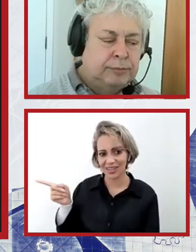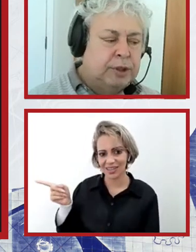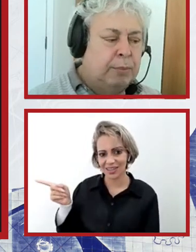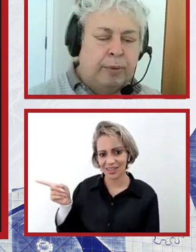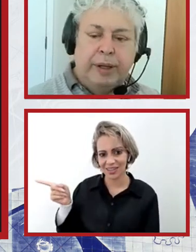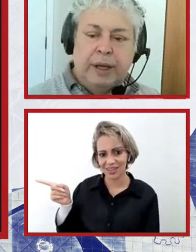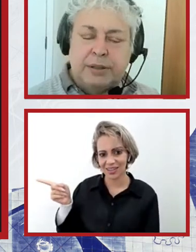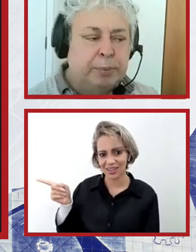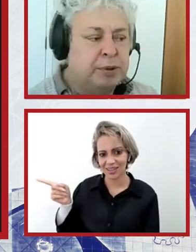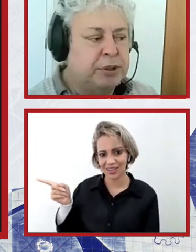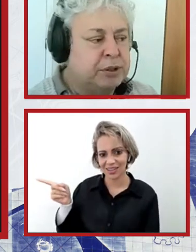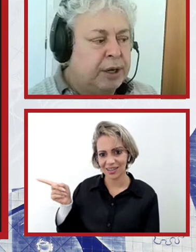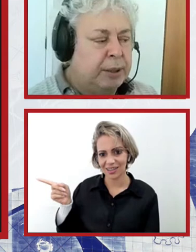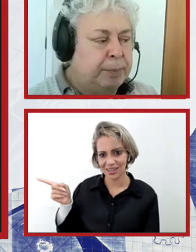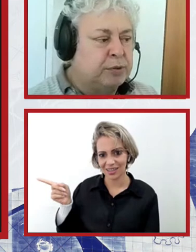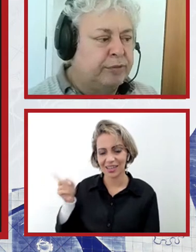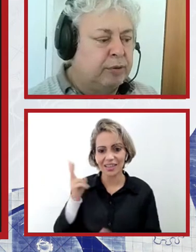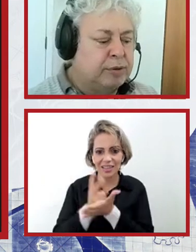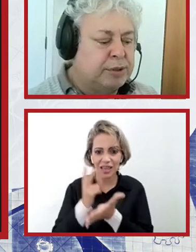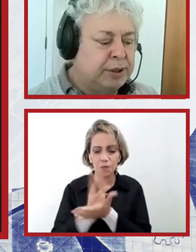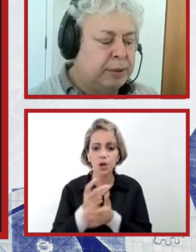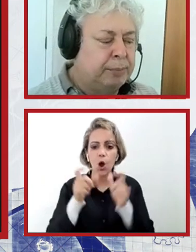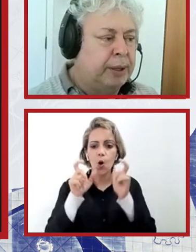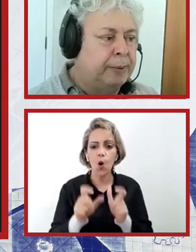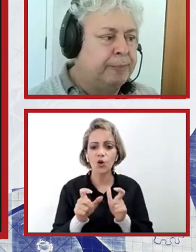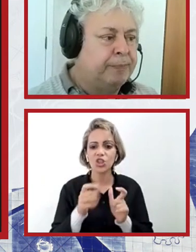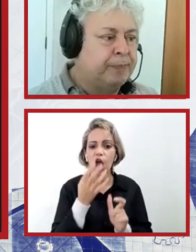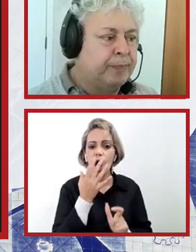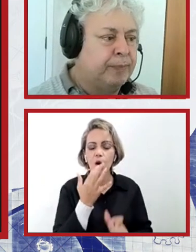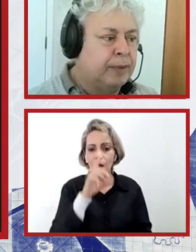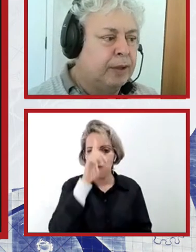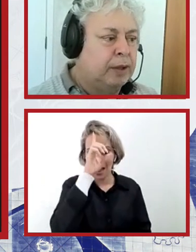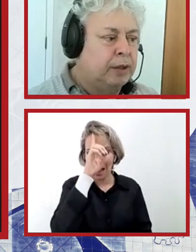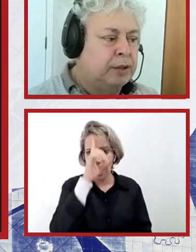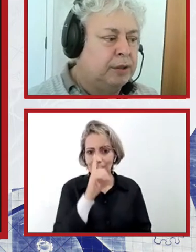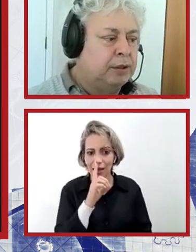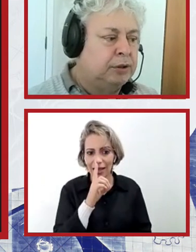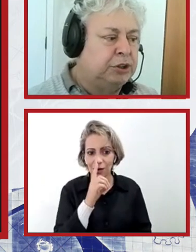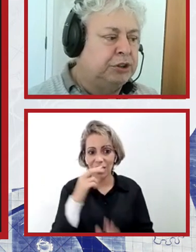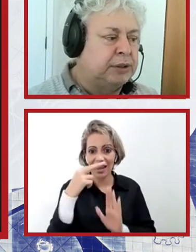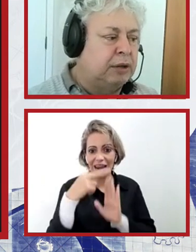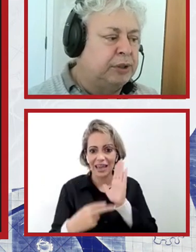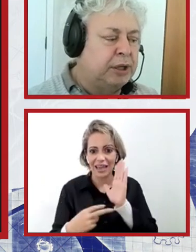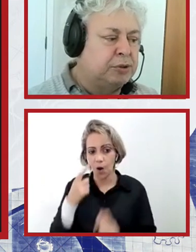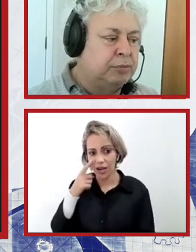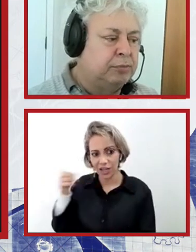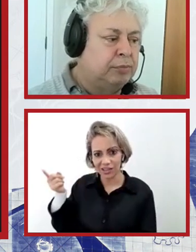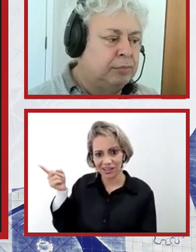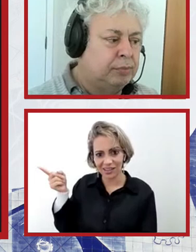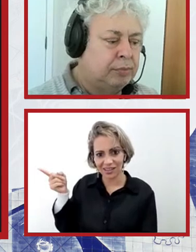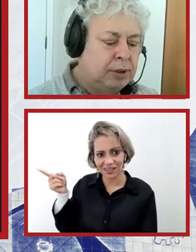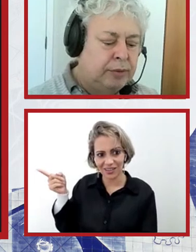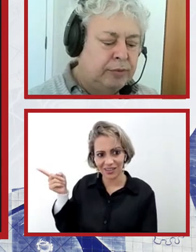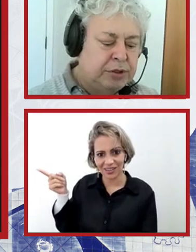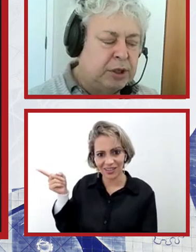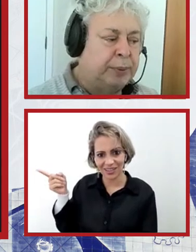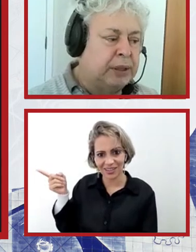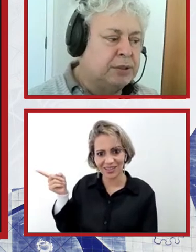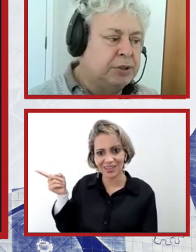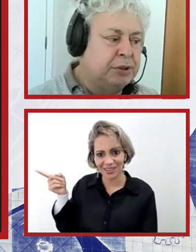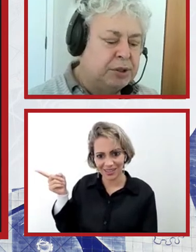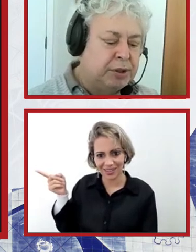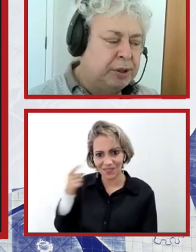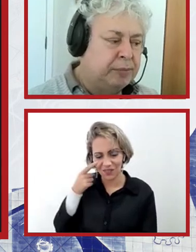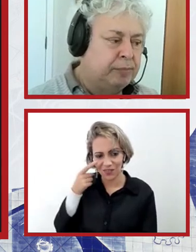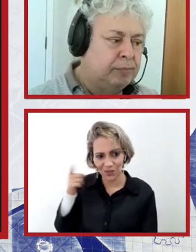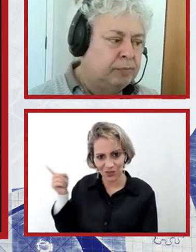nos... Bom, e assim por diante. E a pessoa vai conseguir também... Início do texto. 5 importantes lições. Vou digitar